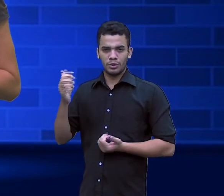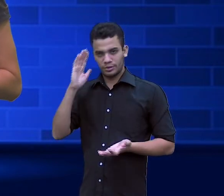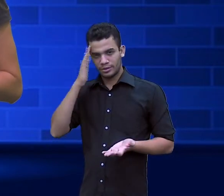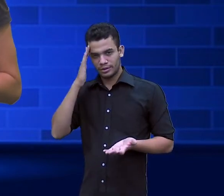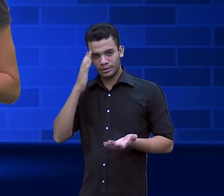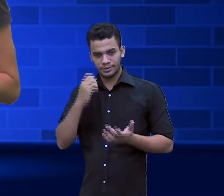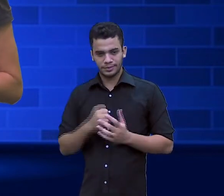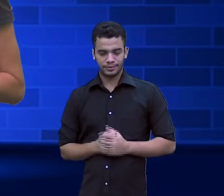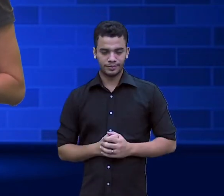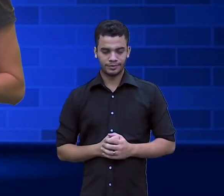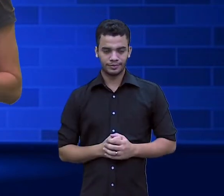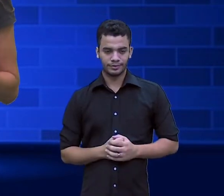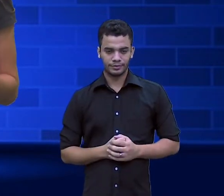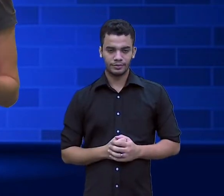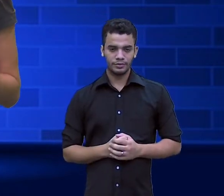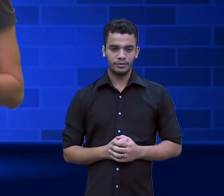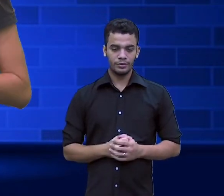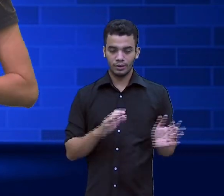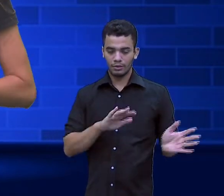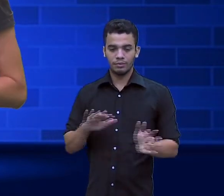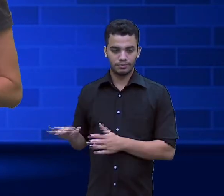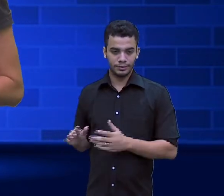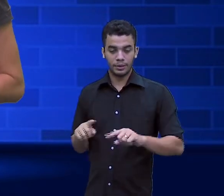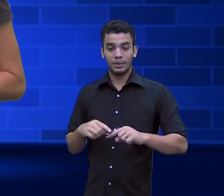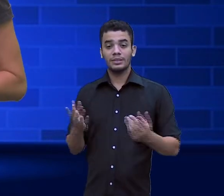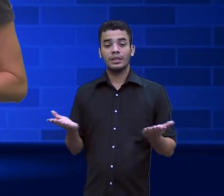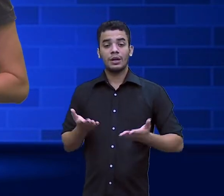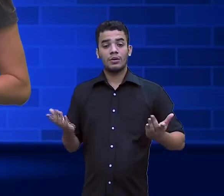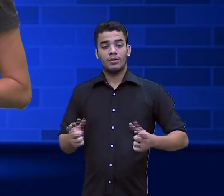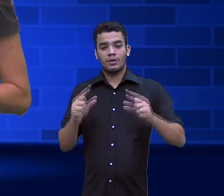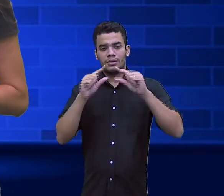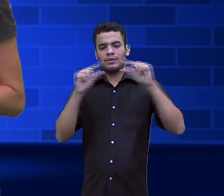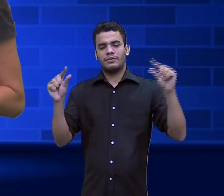a frase a seguir quer dizer?